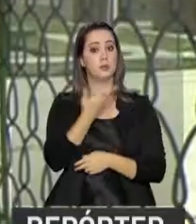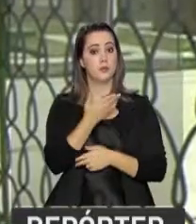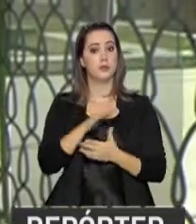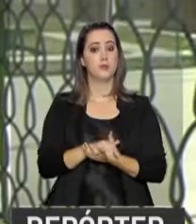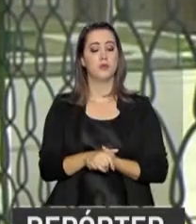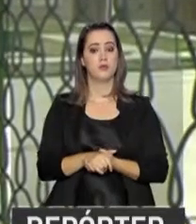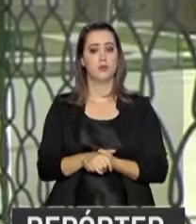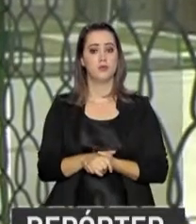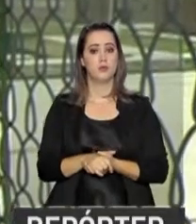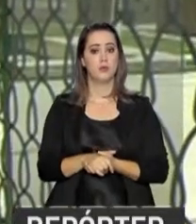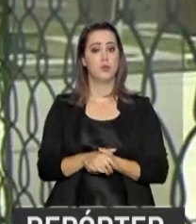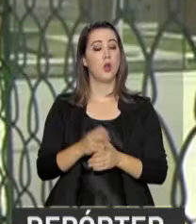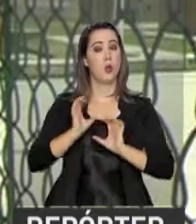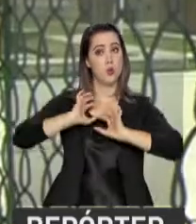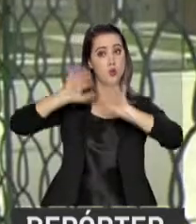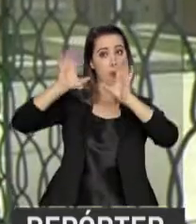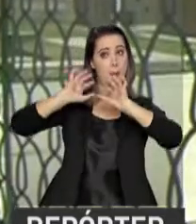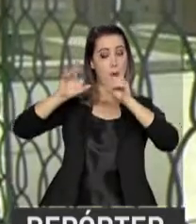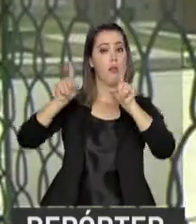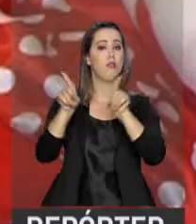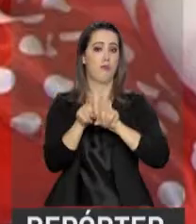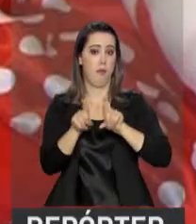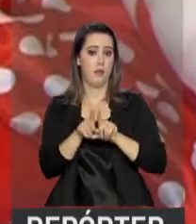um negócio de jogar bola,